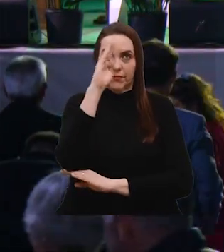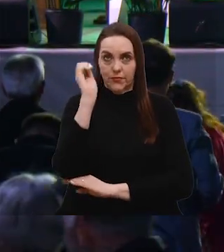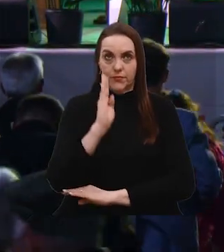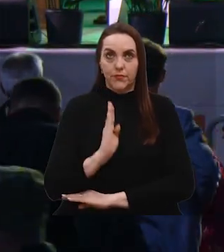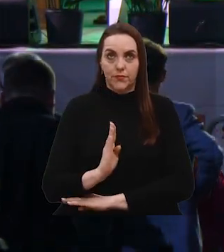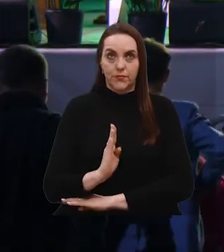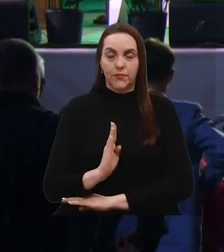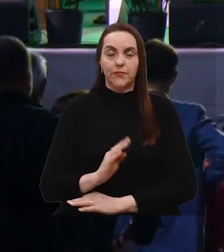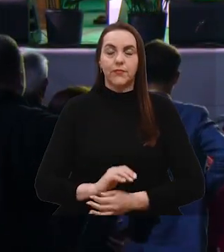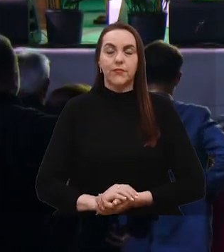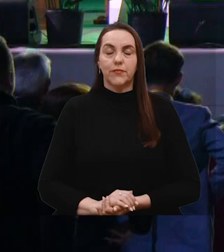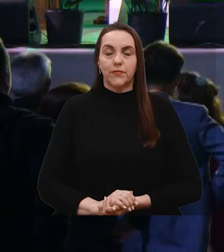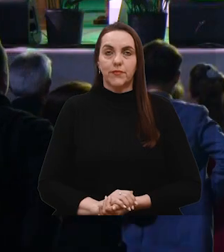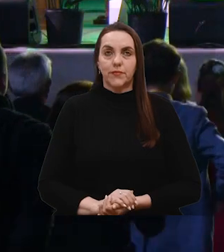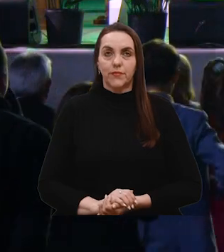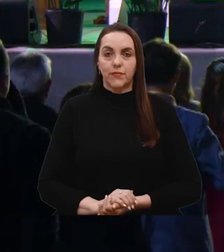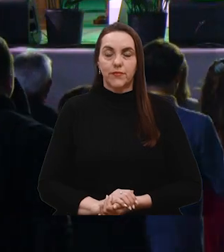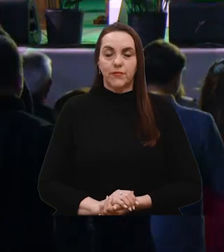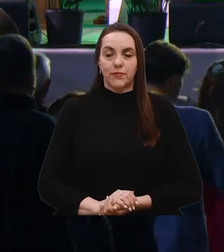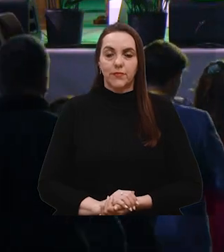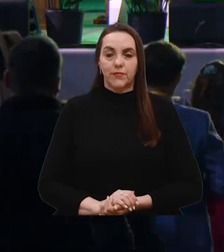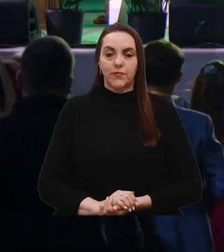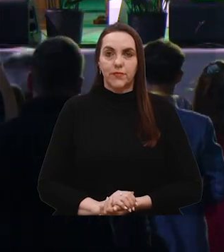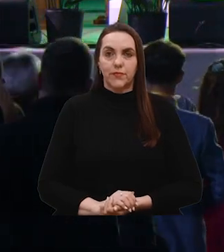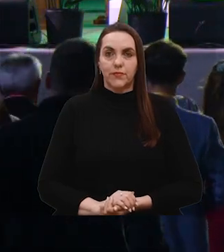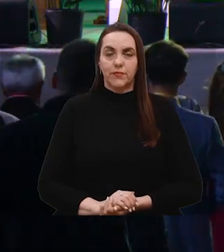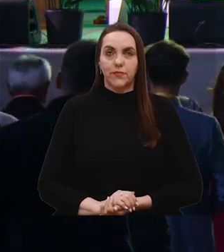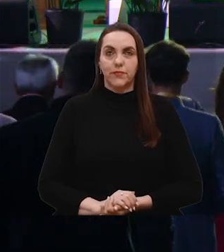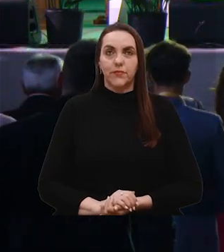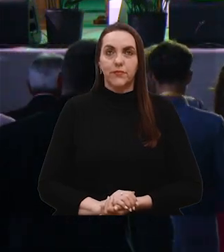acompanharmos a execução do hino nacional.